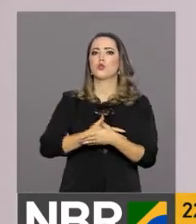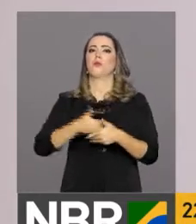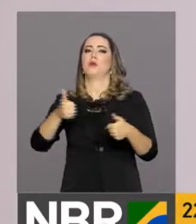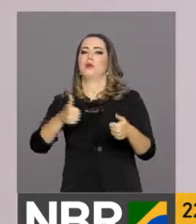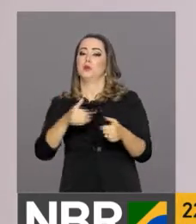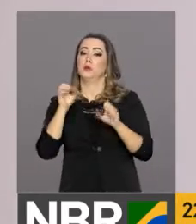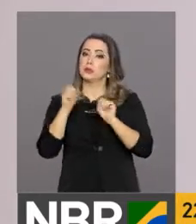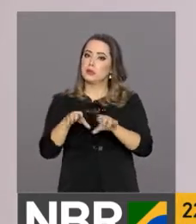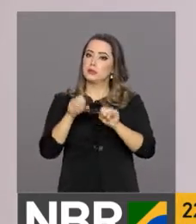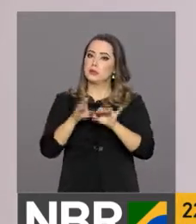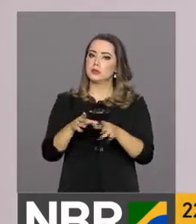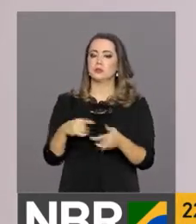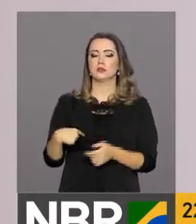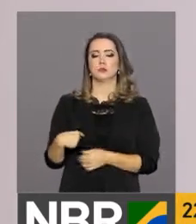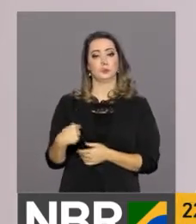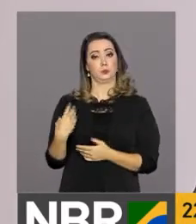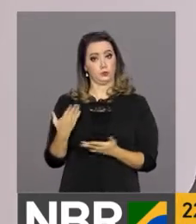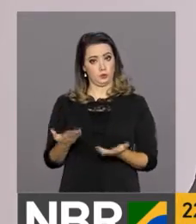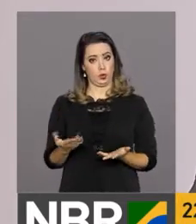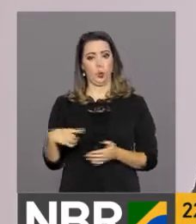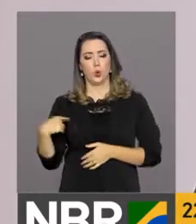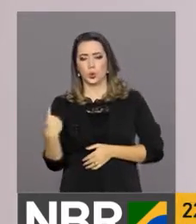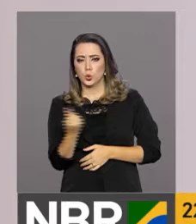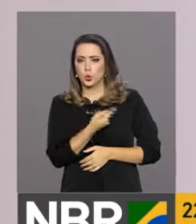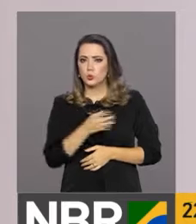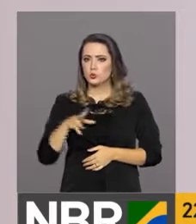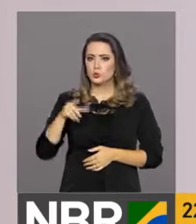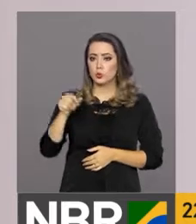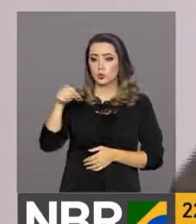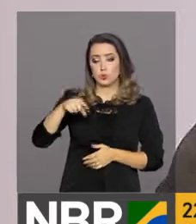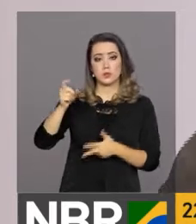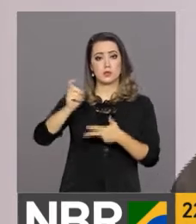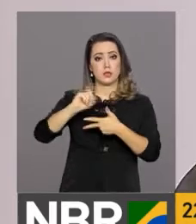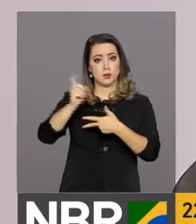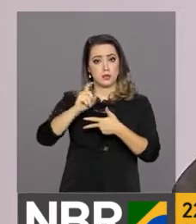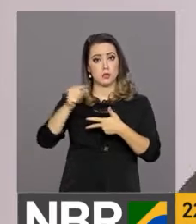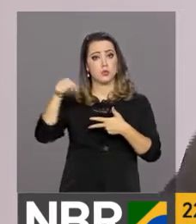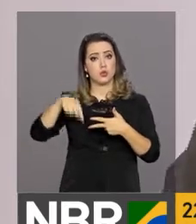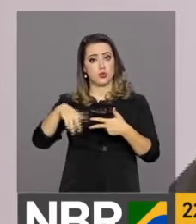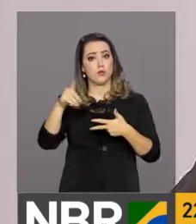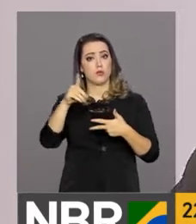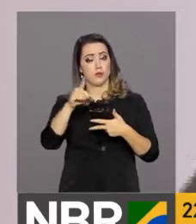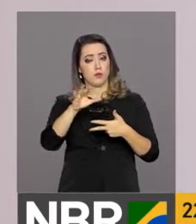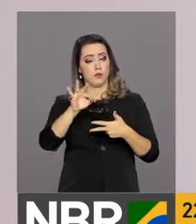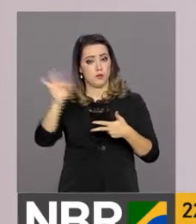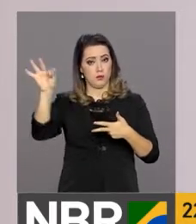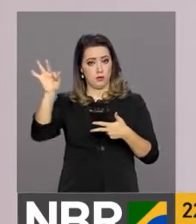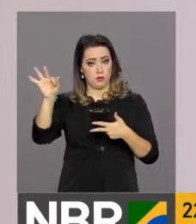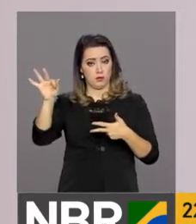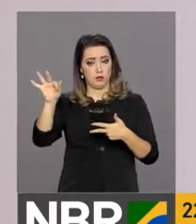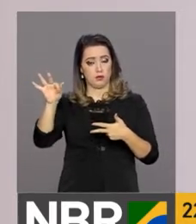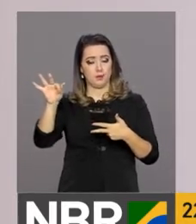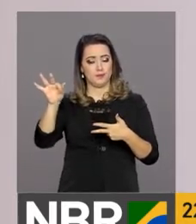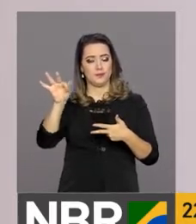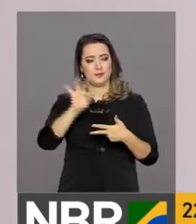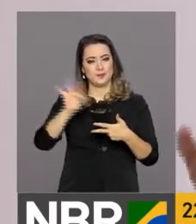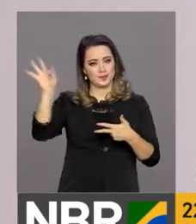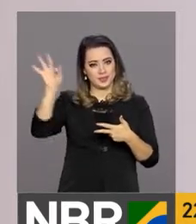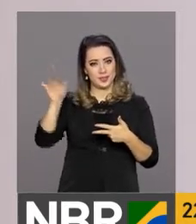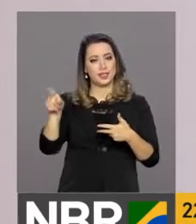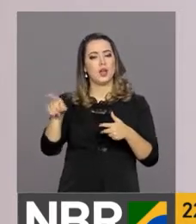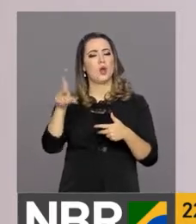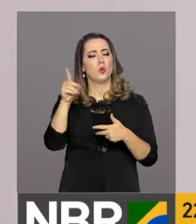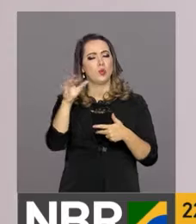aqui no executivo o executivo distrital os deputados federais os jogadores estão